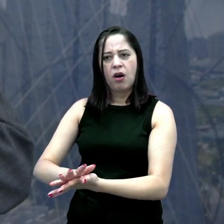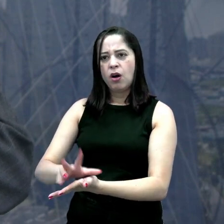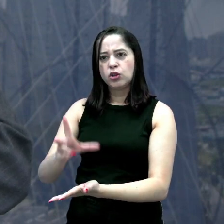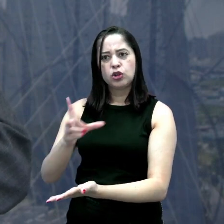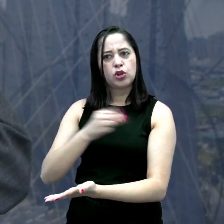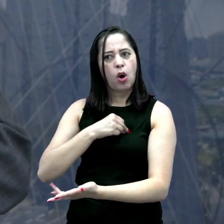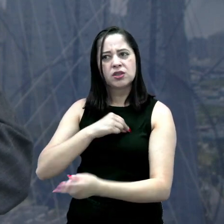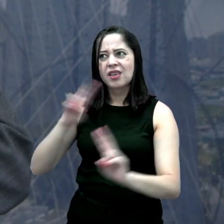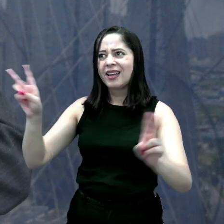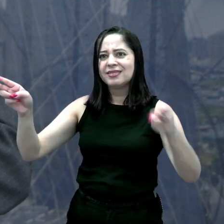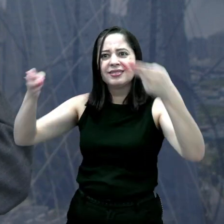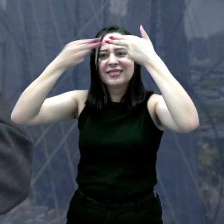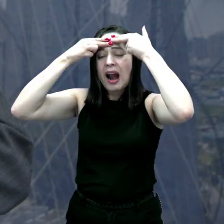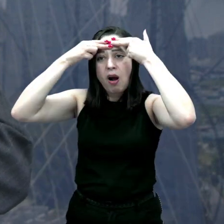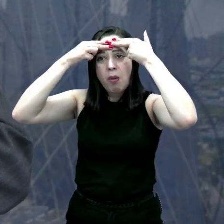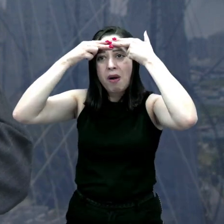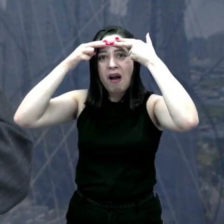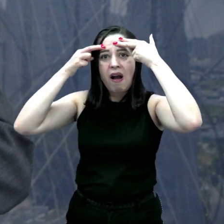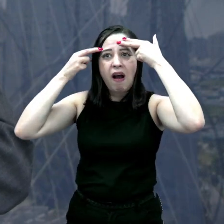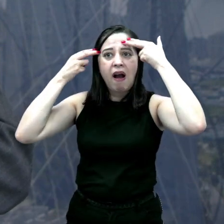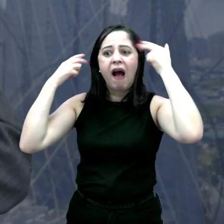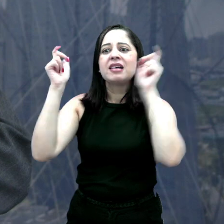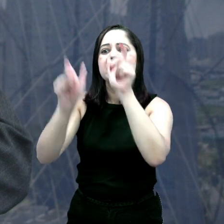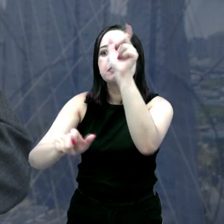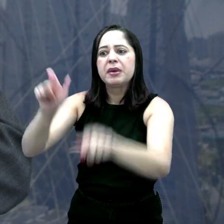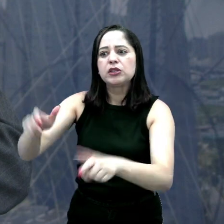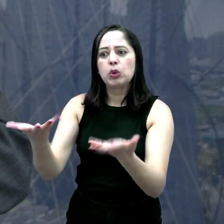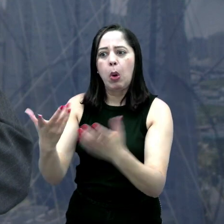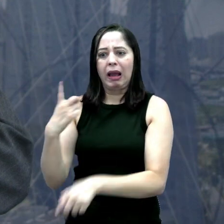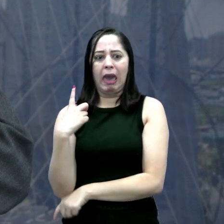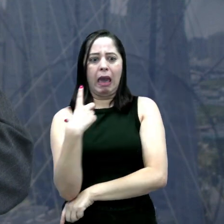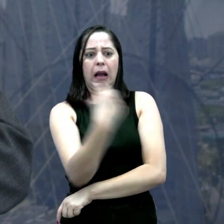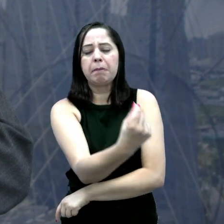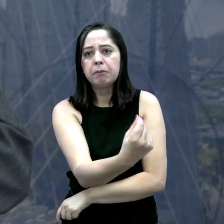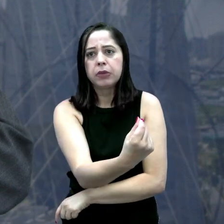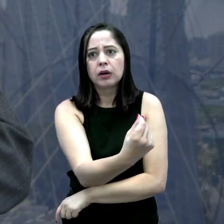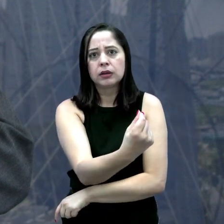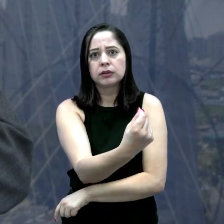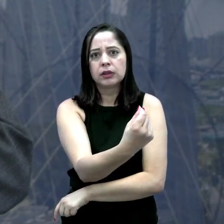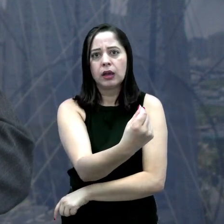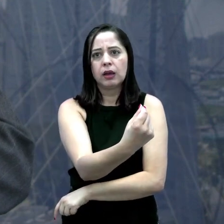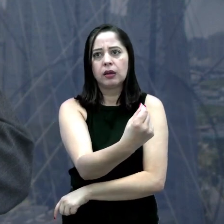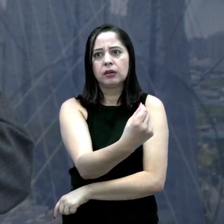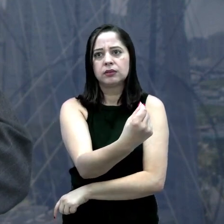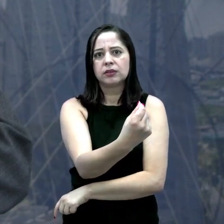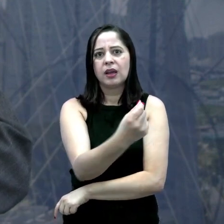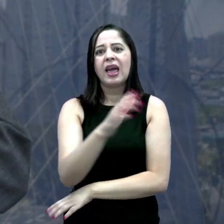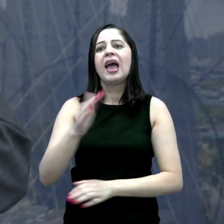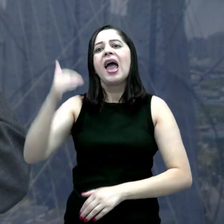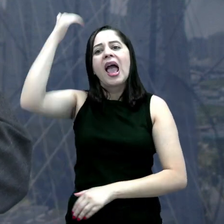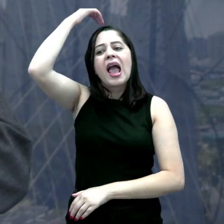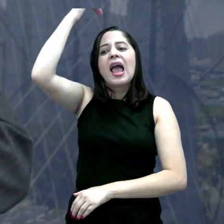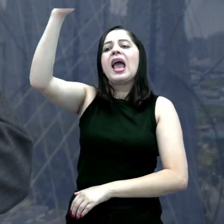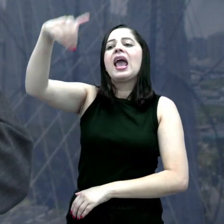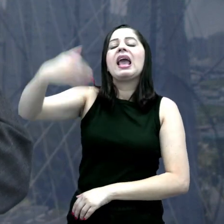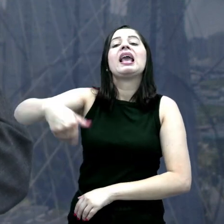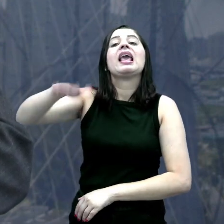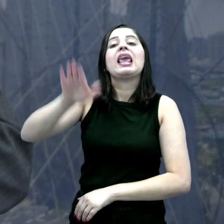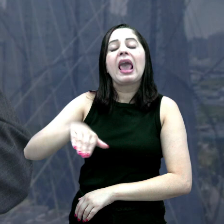trauma social que ninguém quer mais viver. E causado por quê? Pela comporta, pelo prefeito? Lógico que não, é uma sucessão